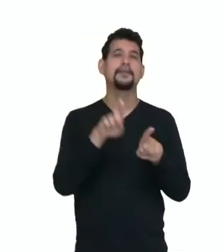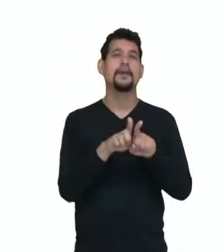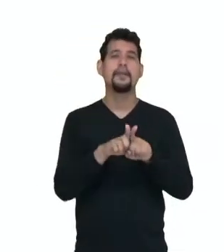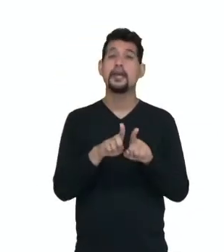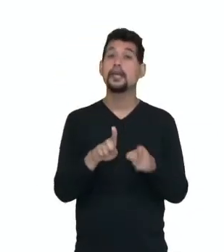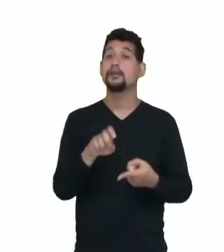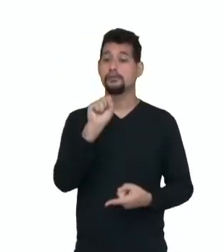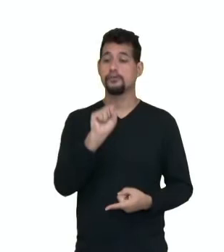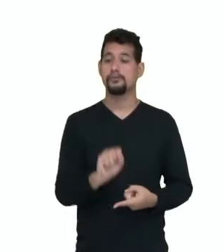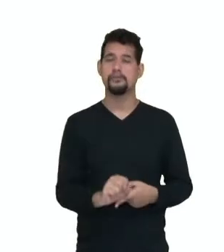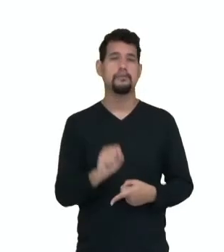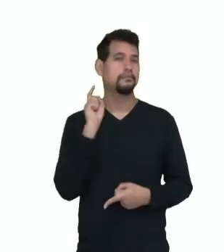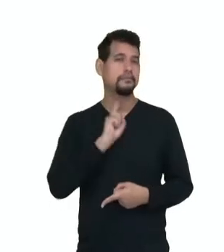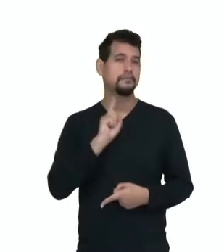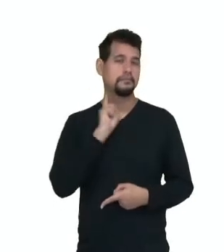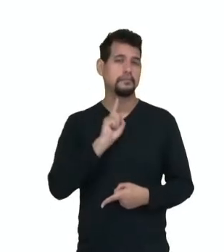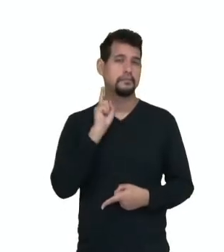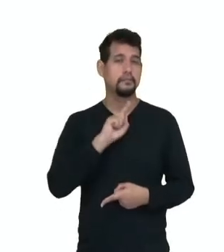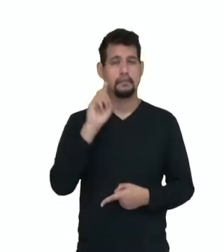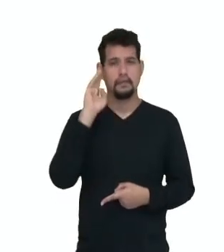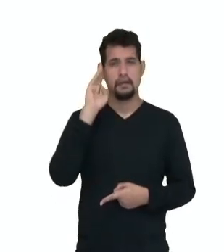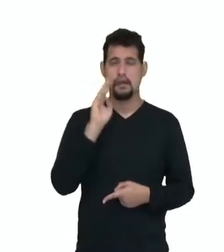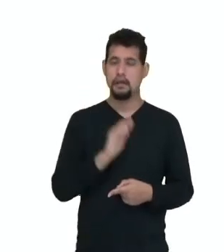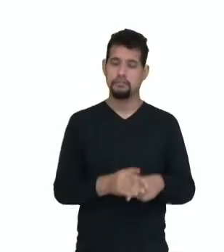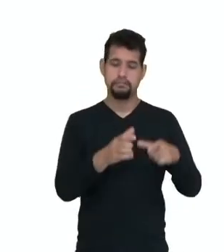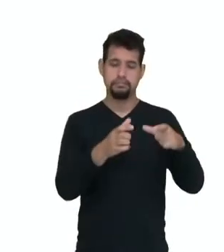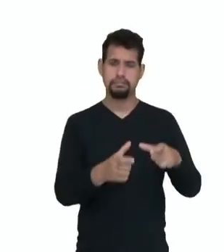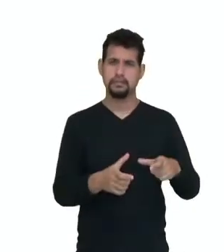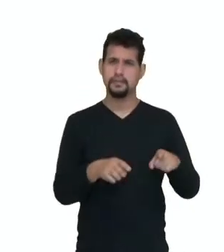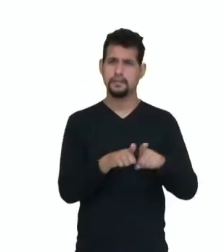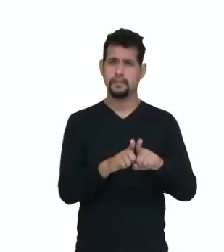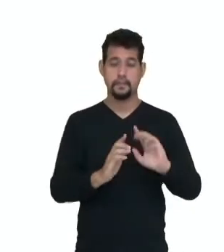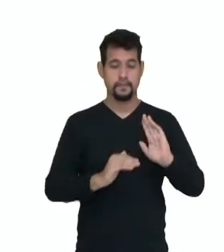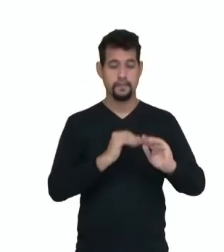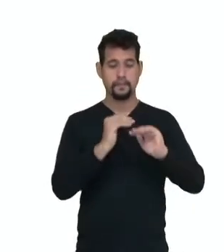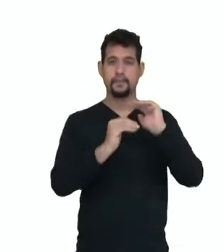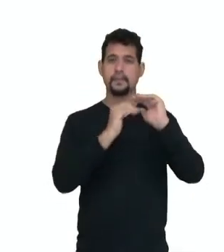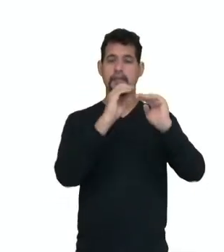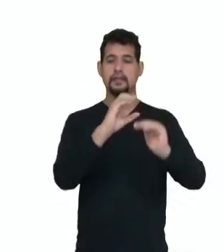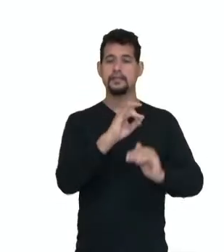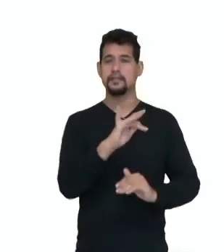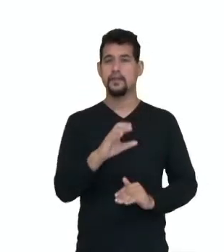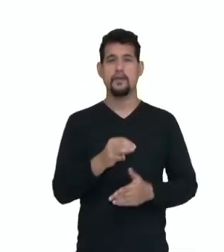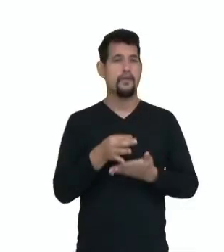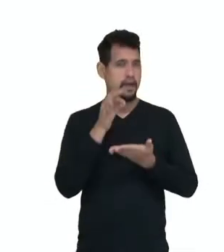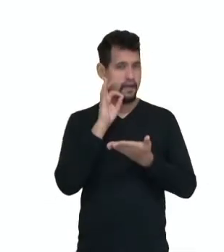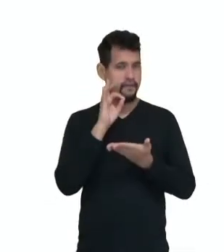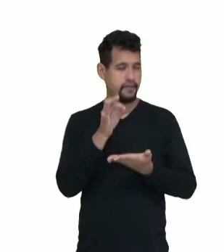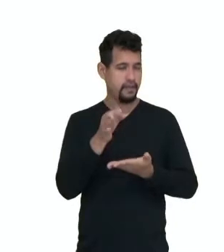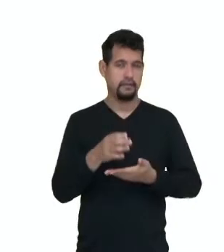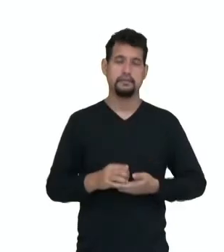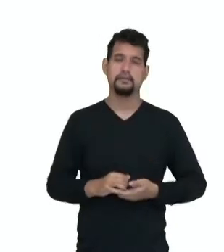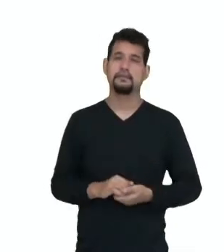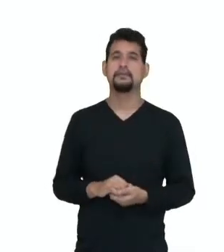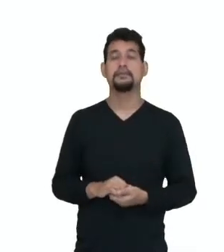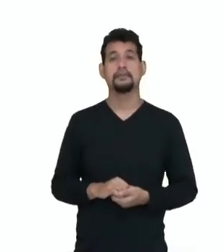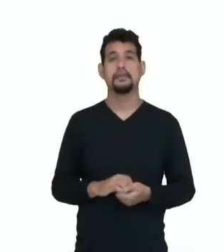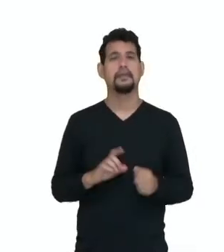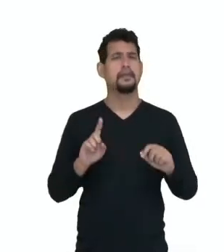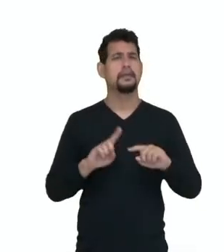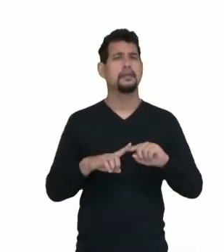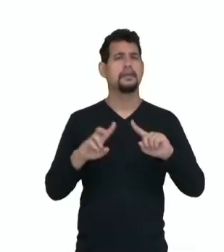o principal, a principal região onde se desenvolveu o ciclo do café. Então, olha